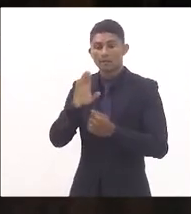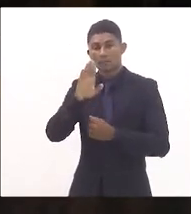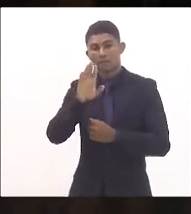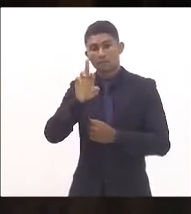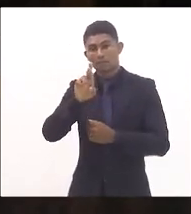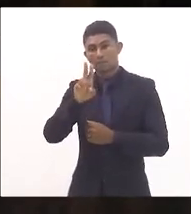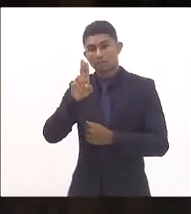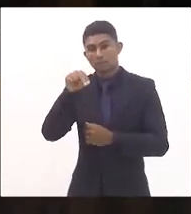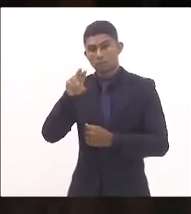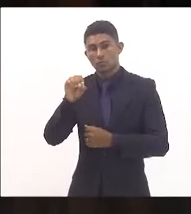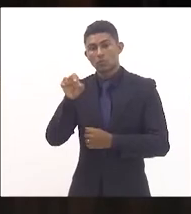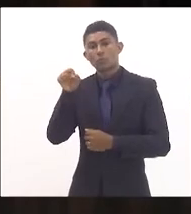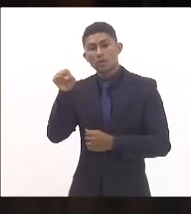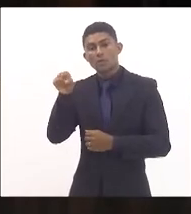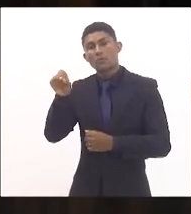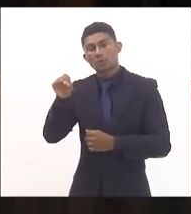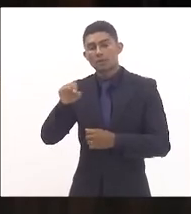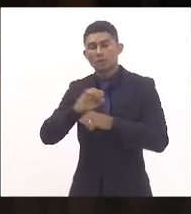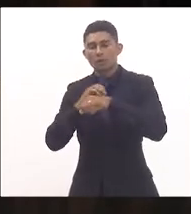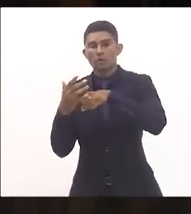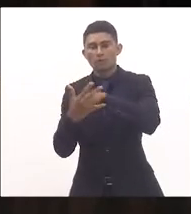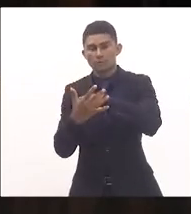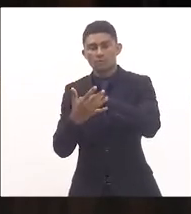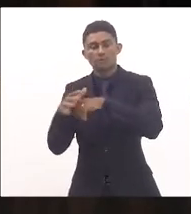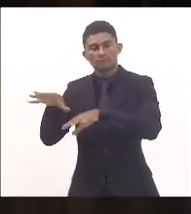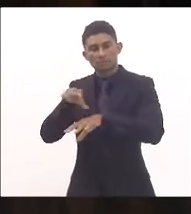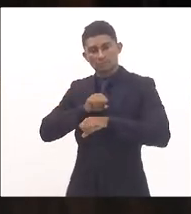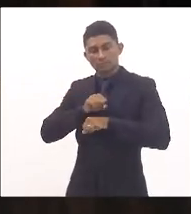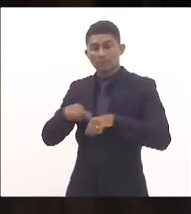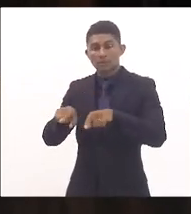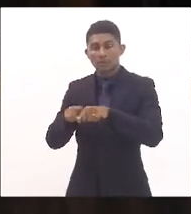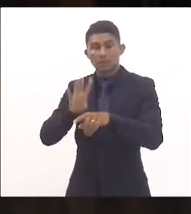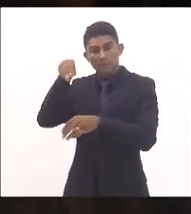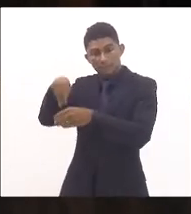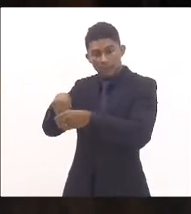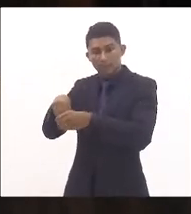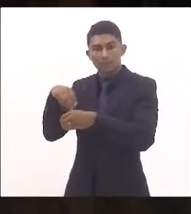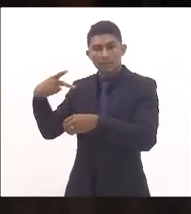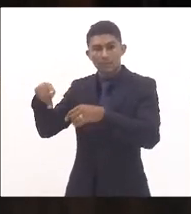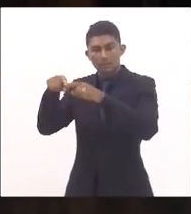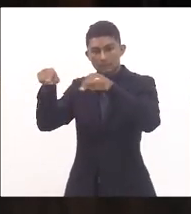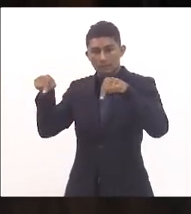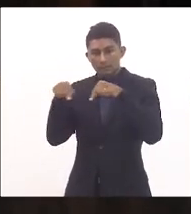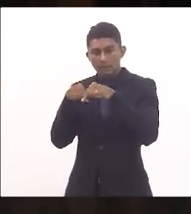com Covid e disse que no gabinete dele tem mais 7 ou 8 pessoas com Covid.